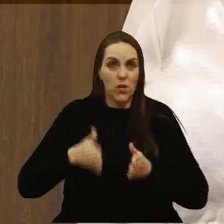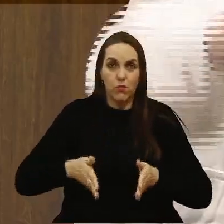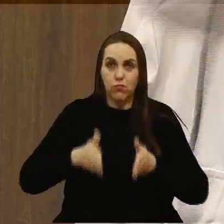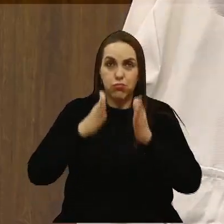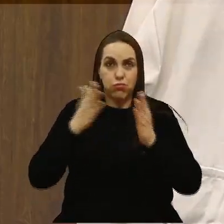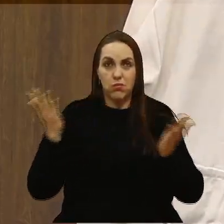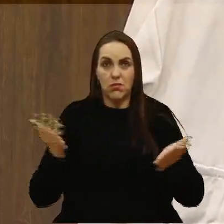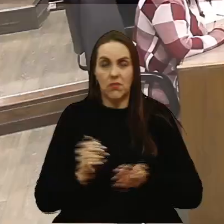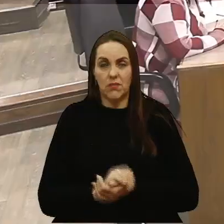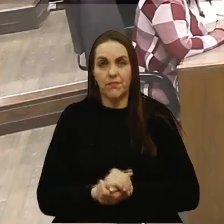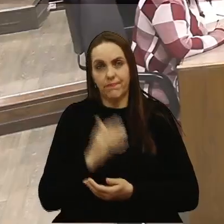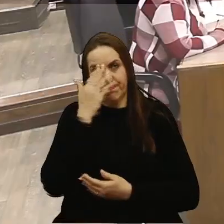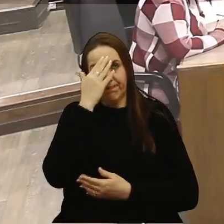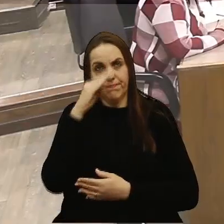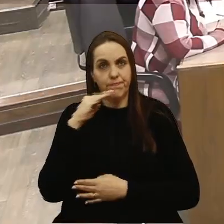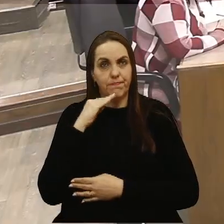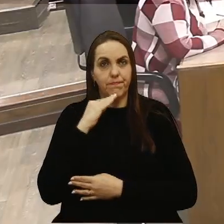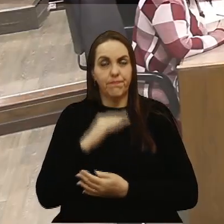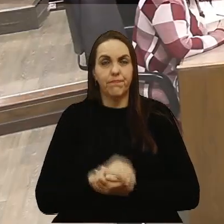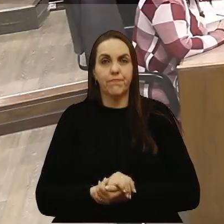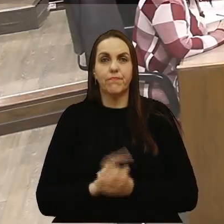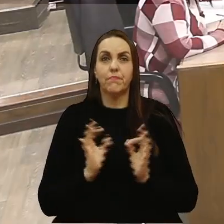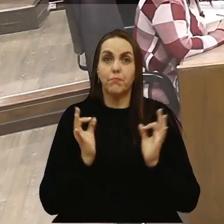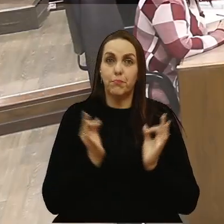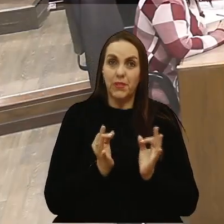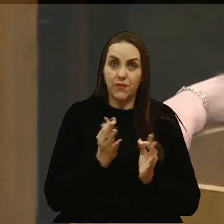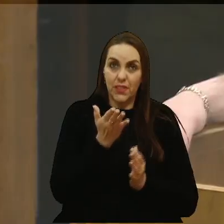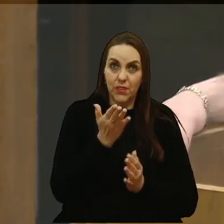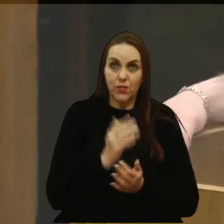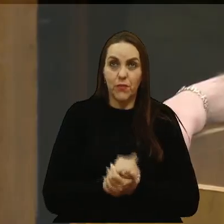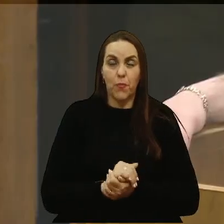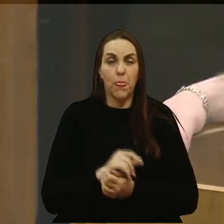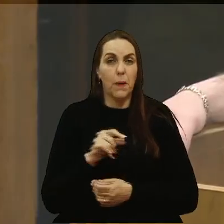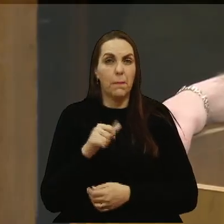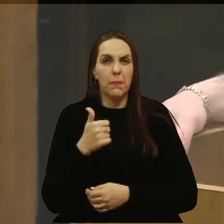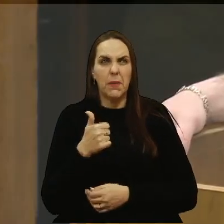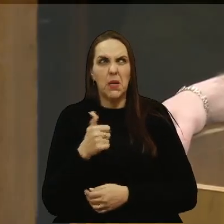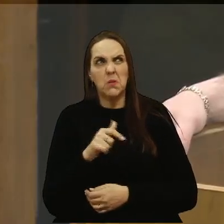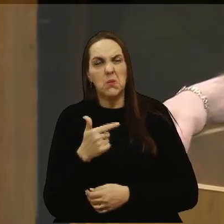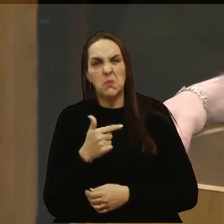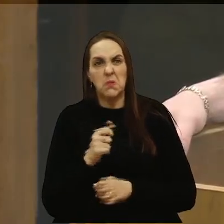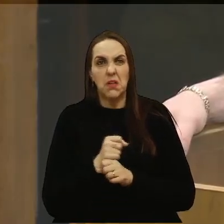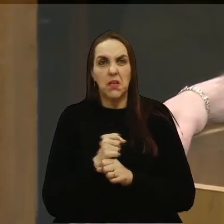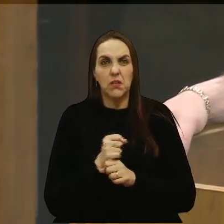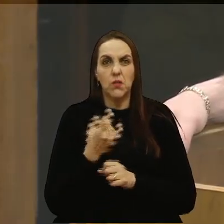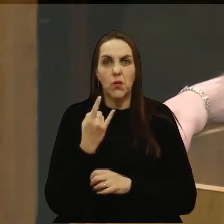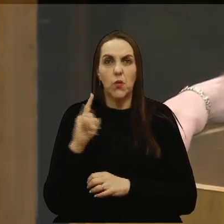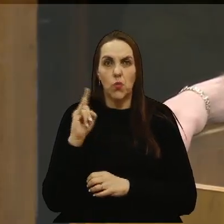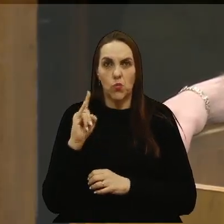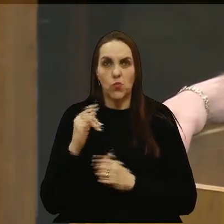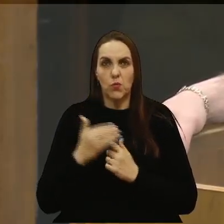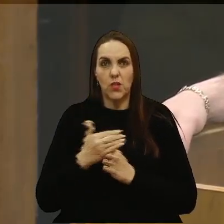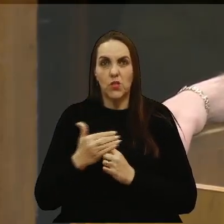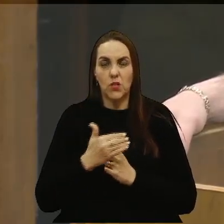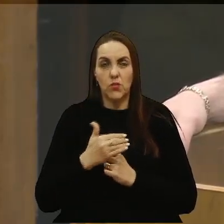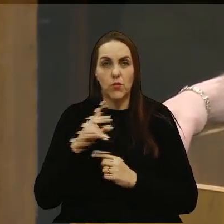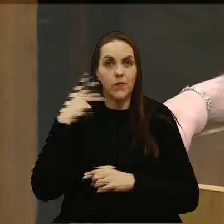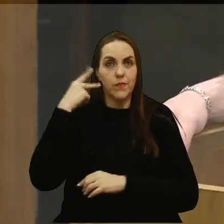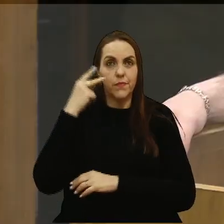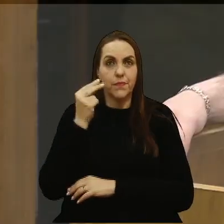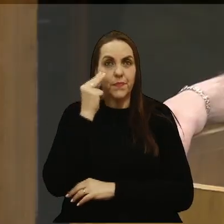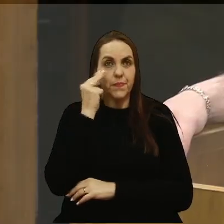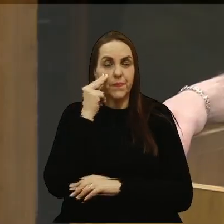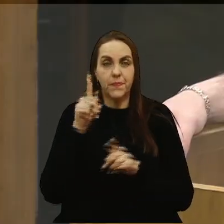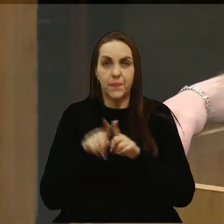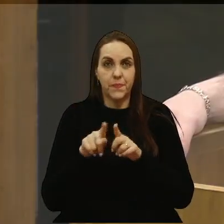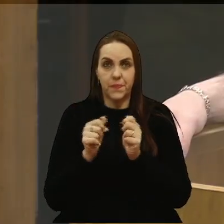Alexandre. Perfeito, vereador. No primeiro ou segundo ano da última legislatura, eu acho que estava o vereador Fantinel junto, nós fomos